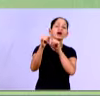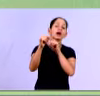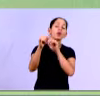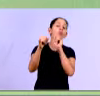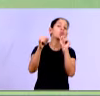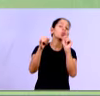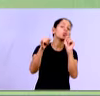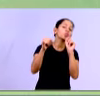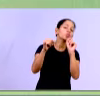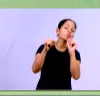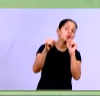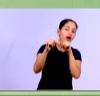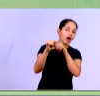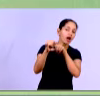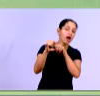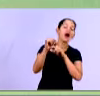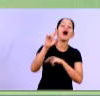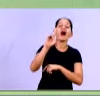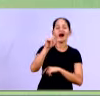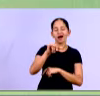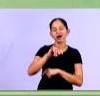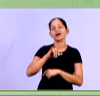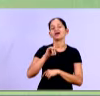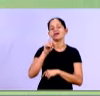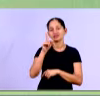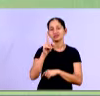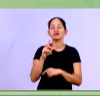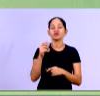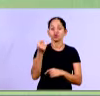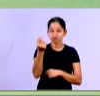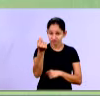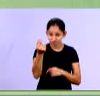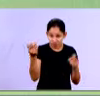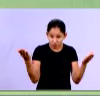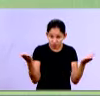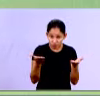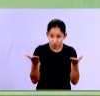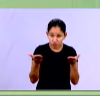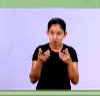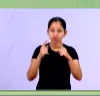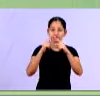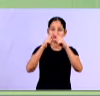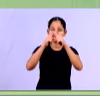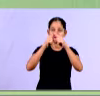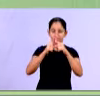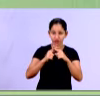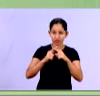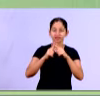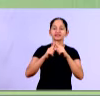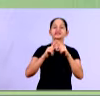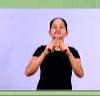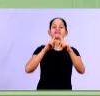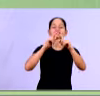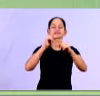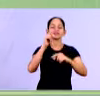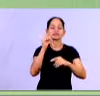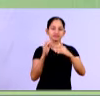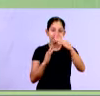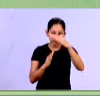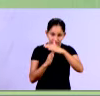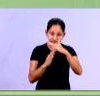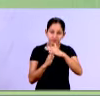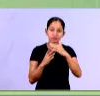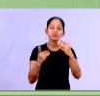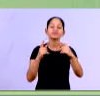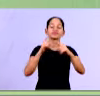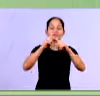J? J é o quê? Valor presente vezes taxa vezes tempo.